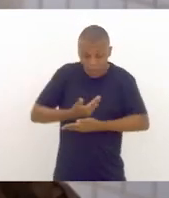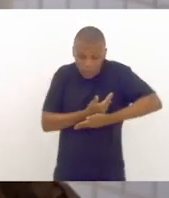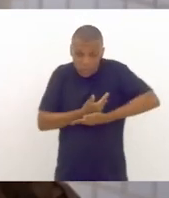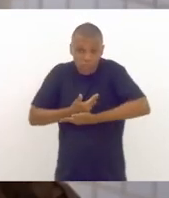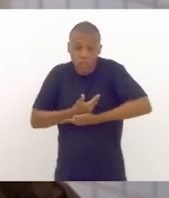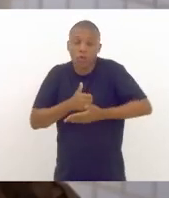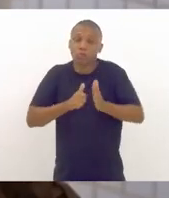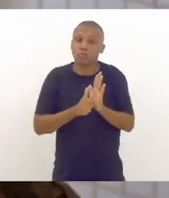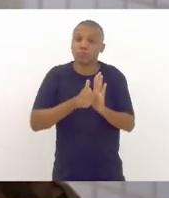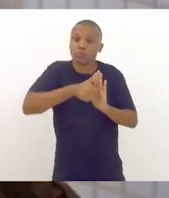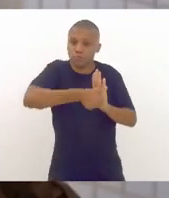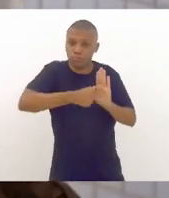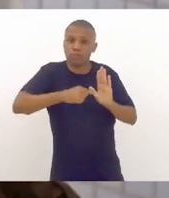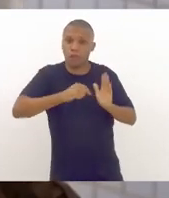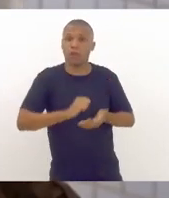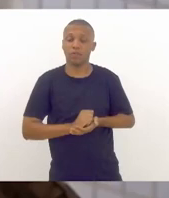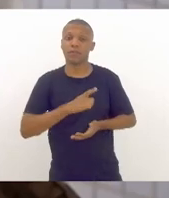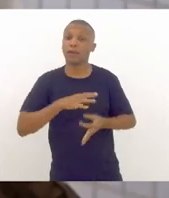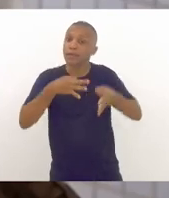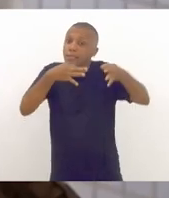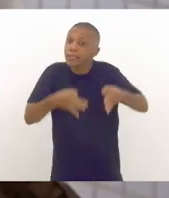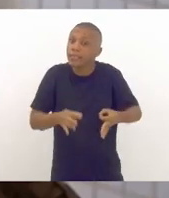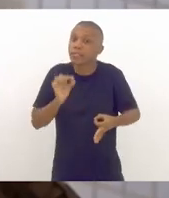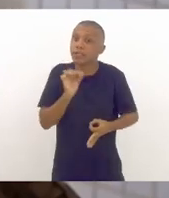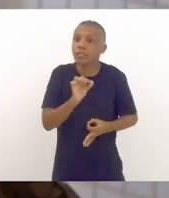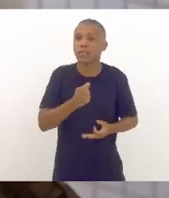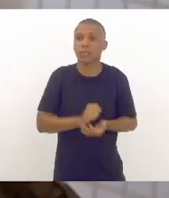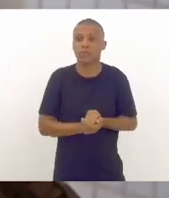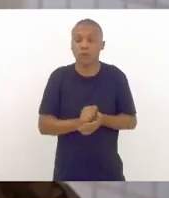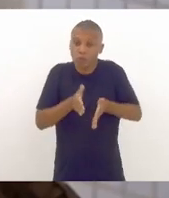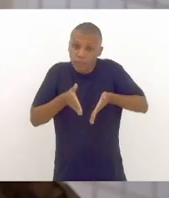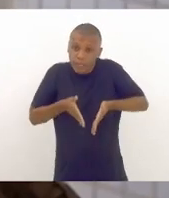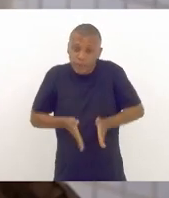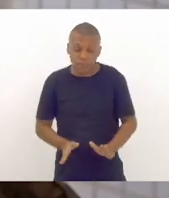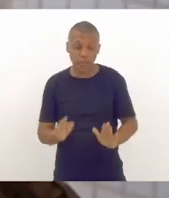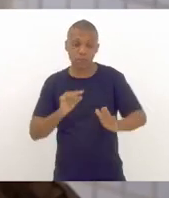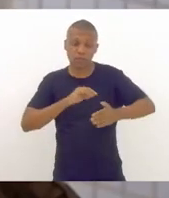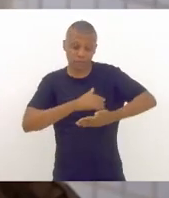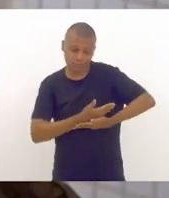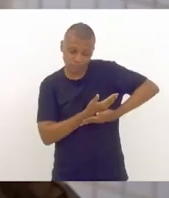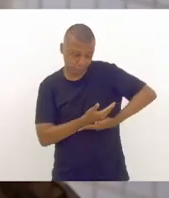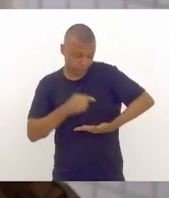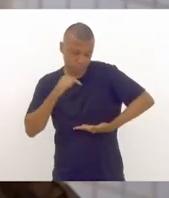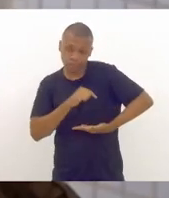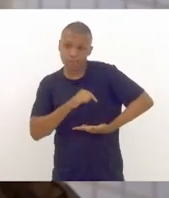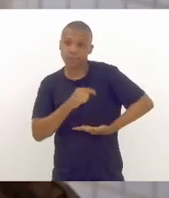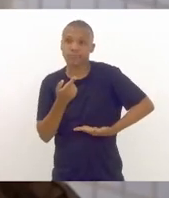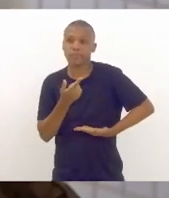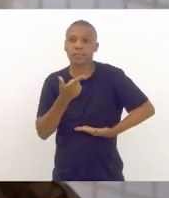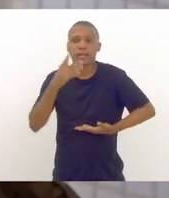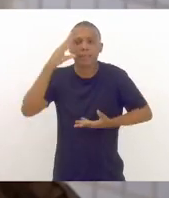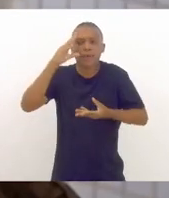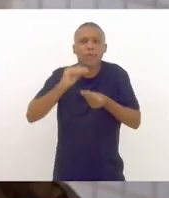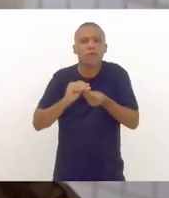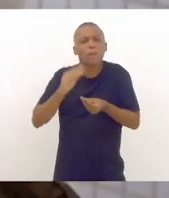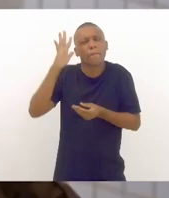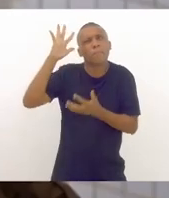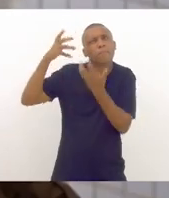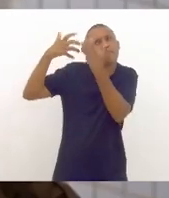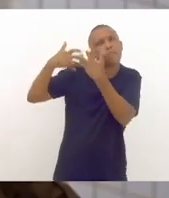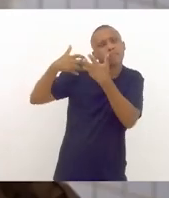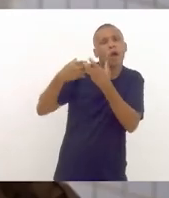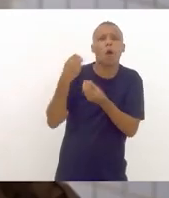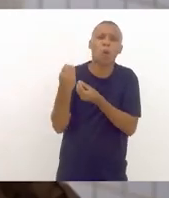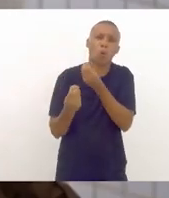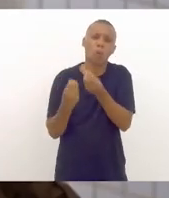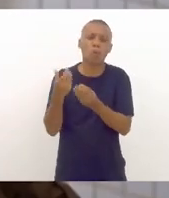com certeza, o nascimento da minha filha fez eu repensar algumas coisas e tomar algumas atitudes na vida diferentes